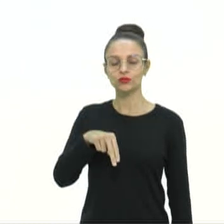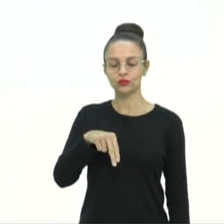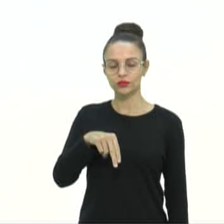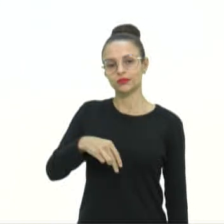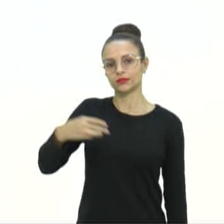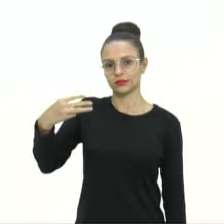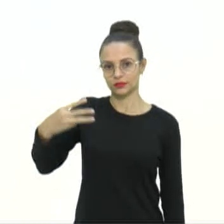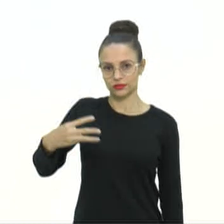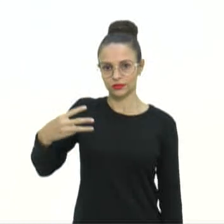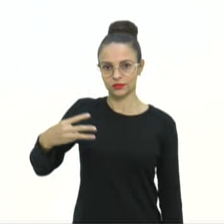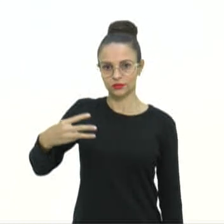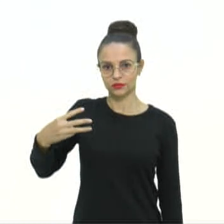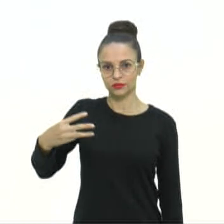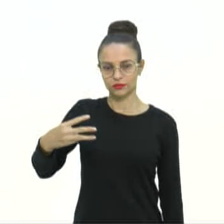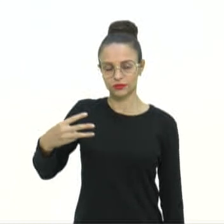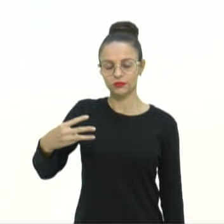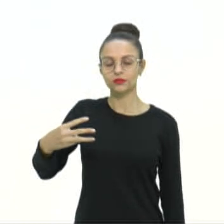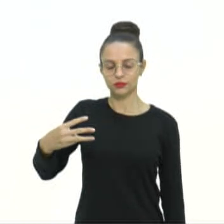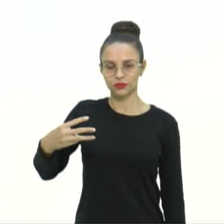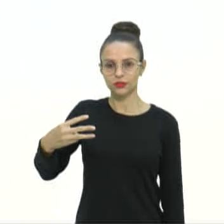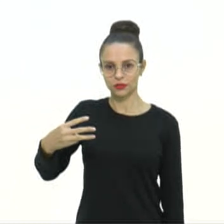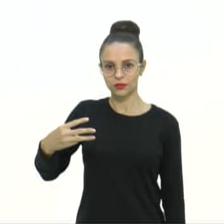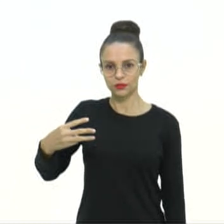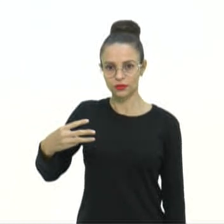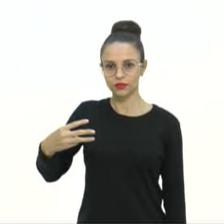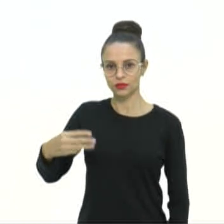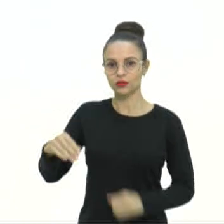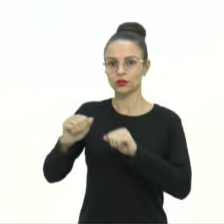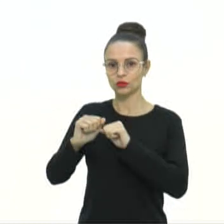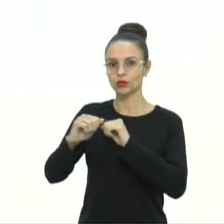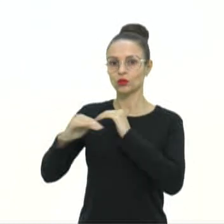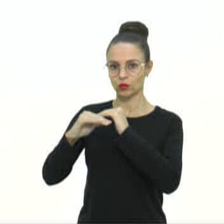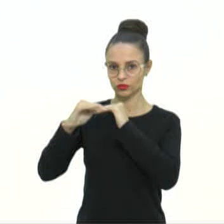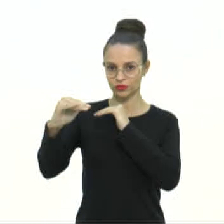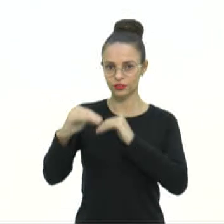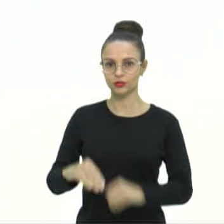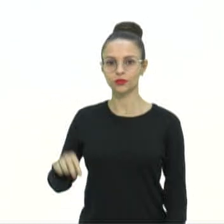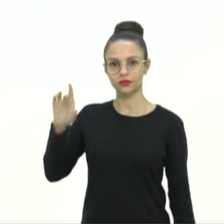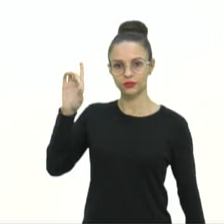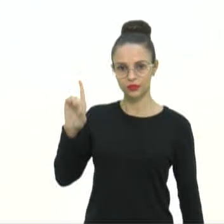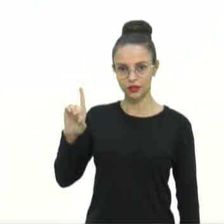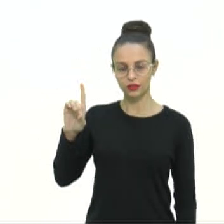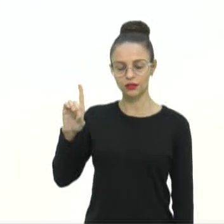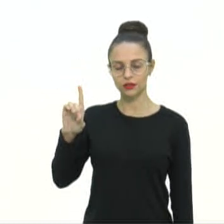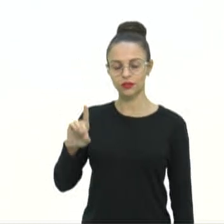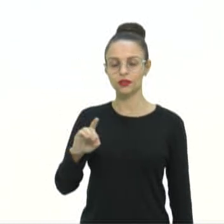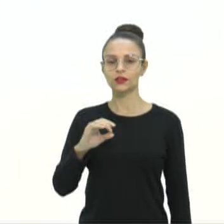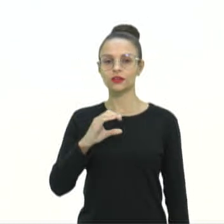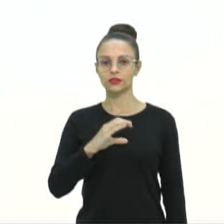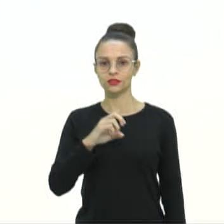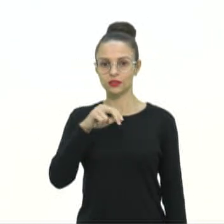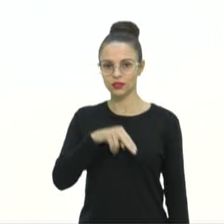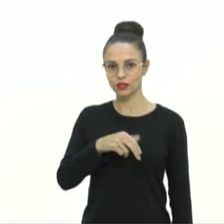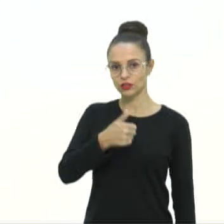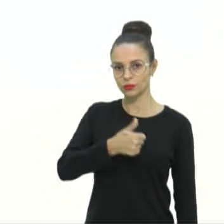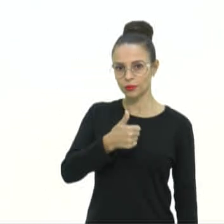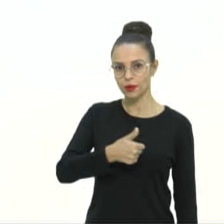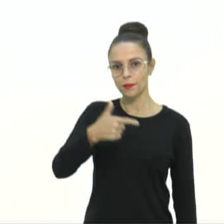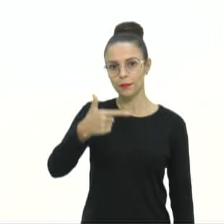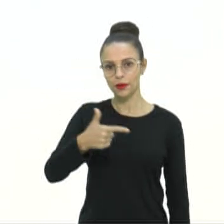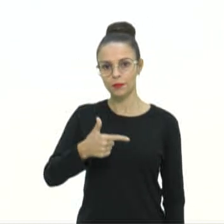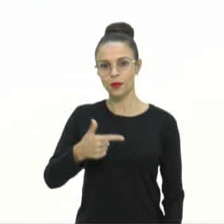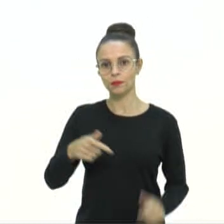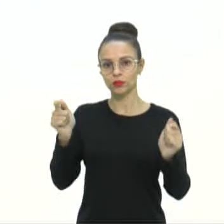e na terceira lacuna, conservação. Item D, cinética na primeira lacuna,